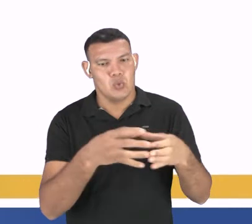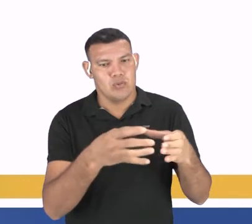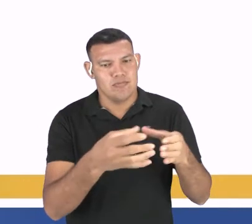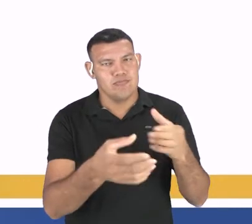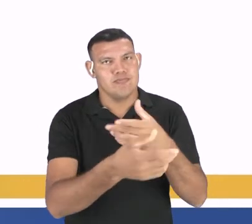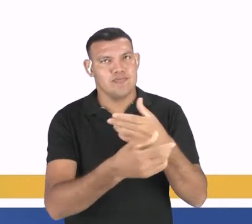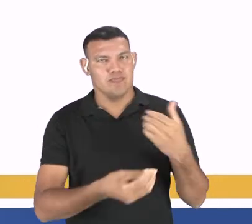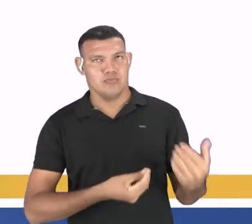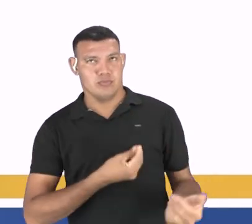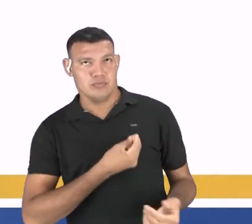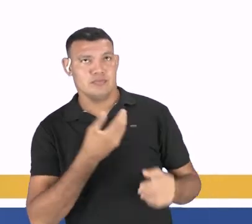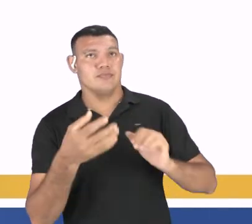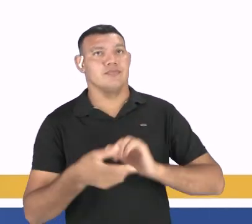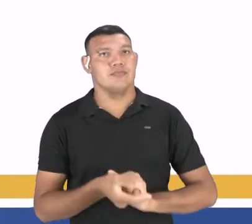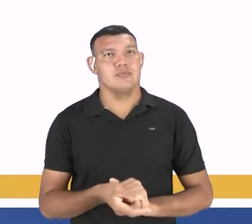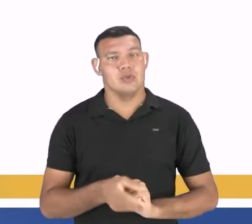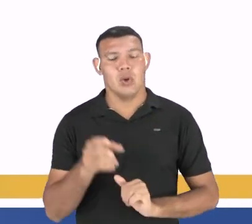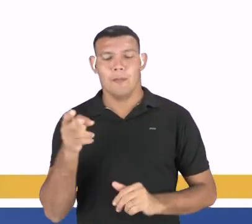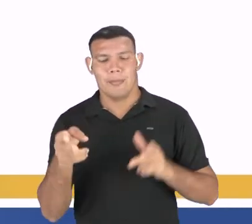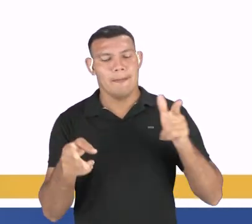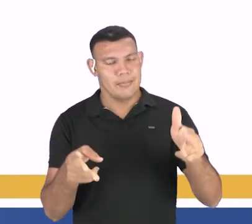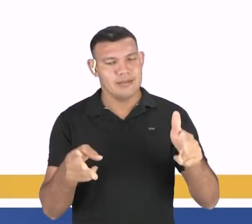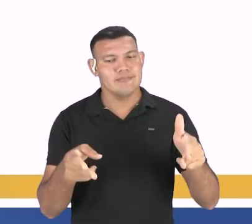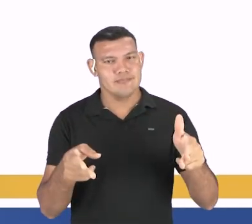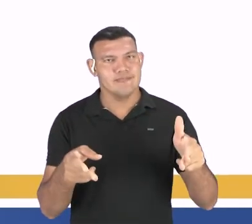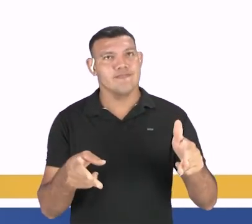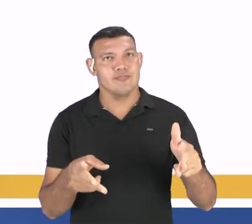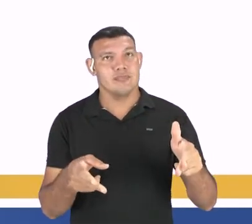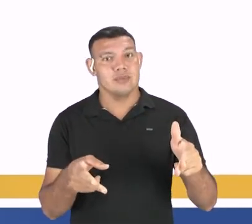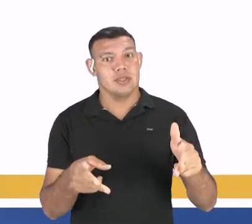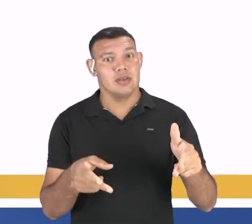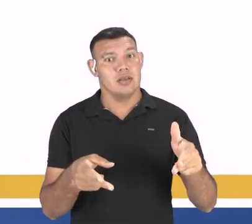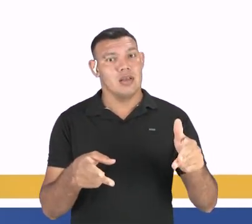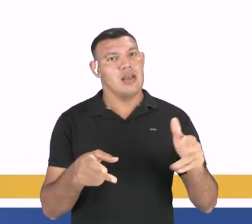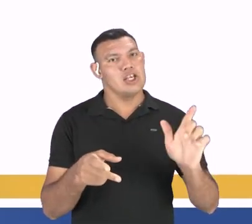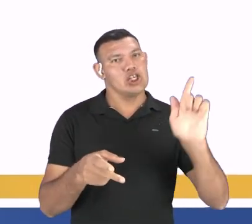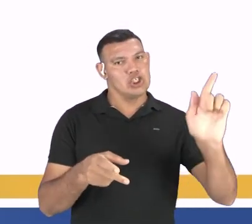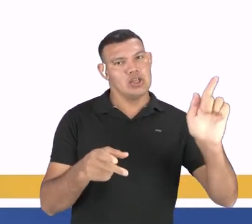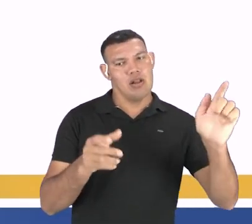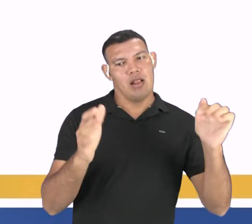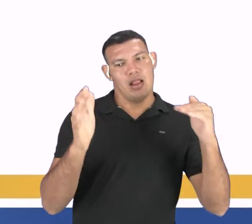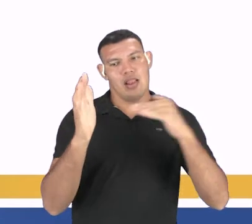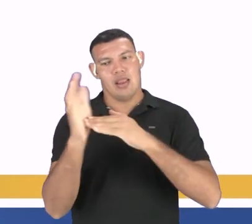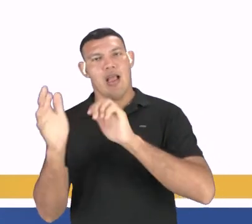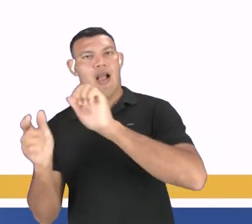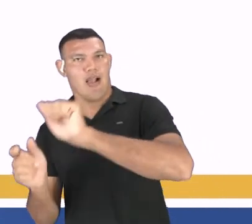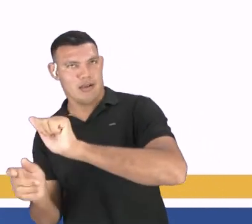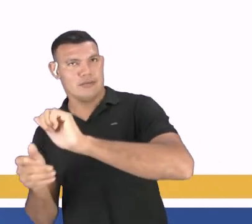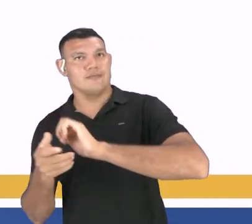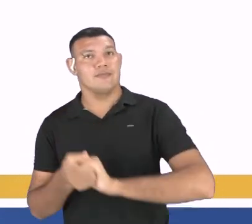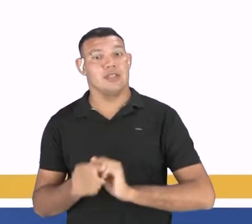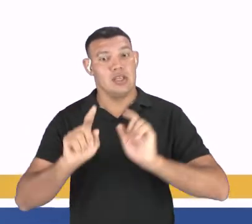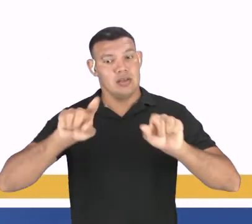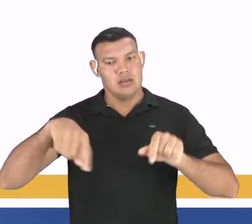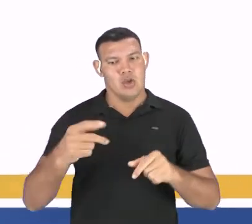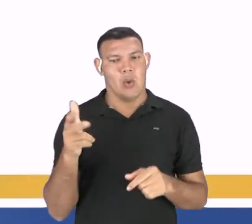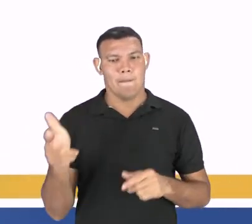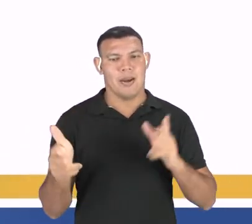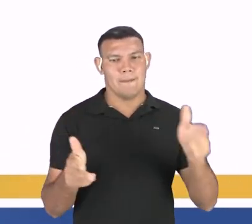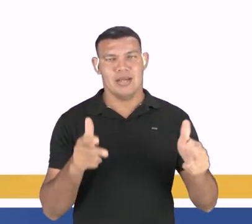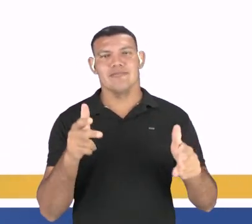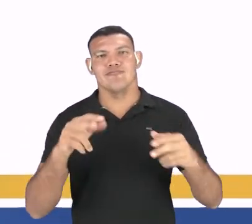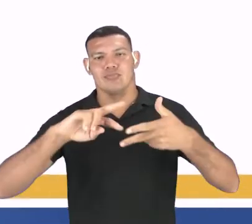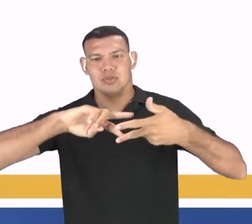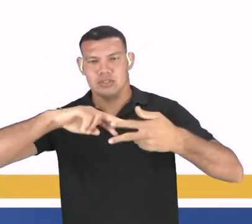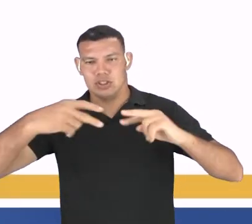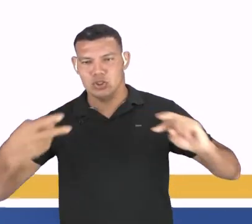cada fita de DNA no sítio de extinção entre as bases g&a depois que as clivagens são feitos bem a